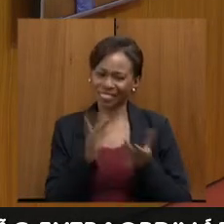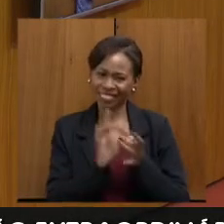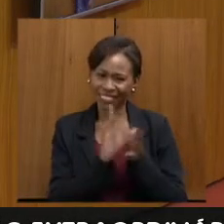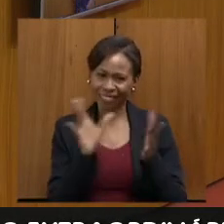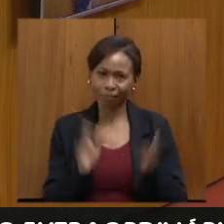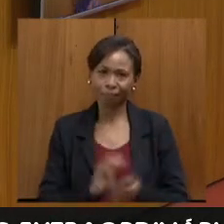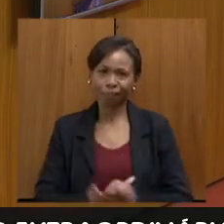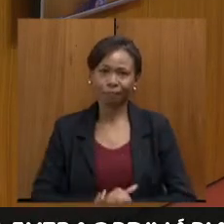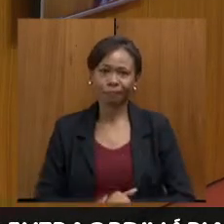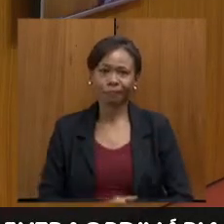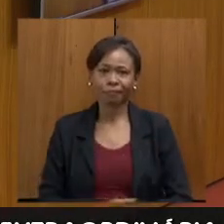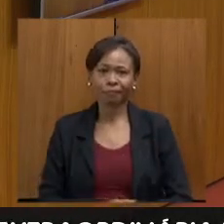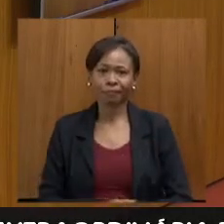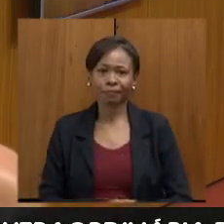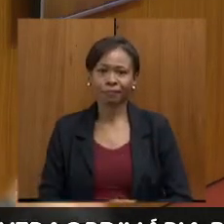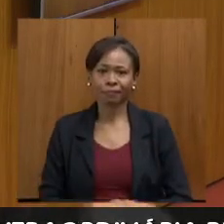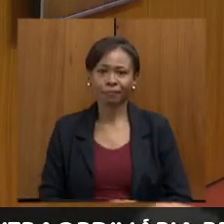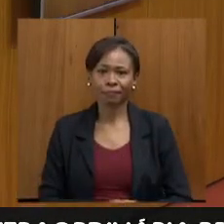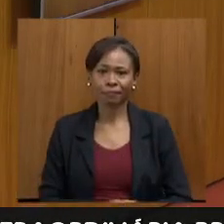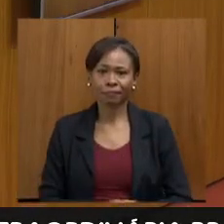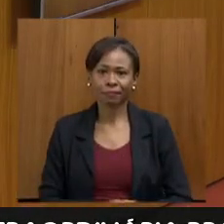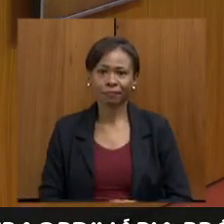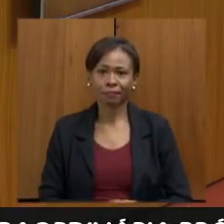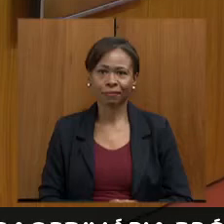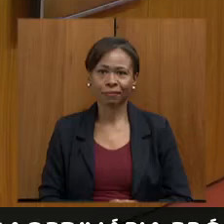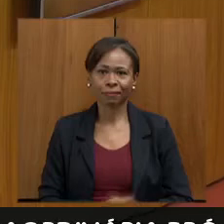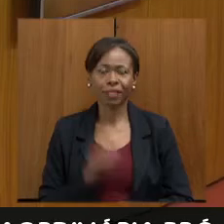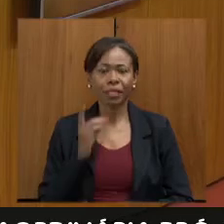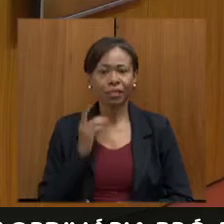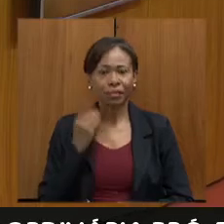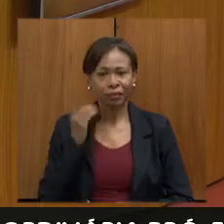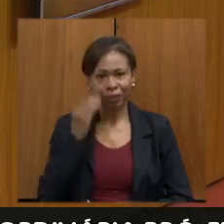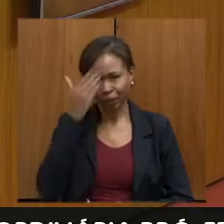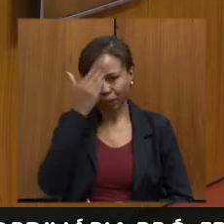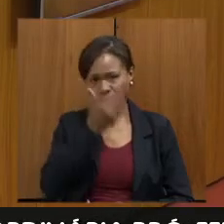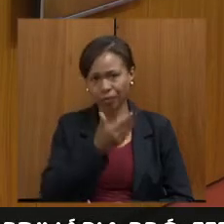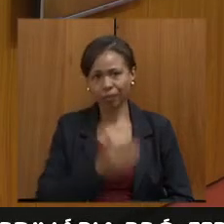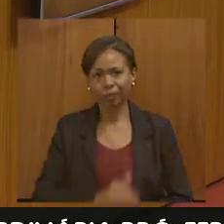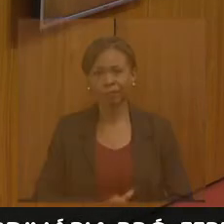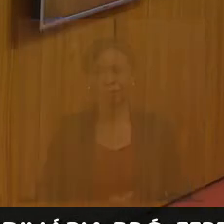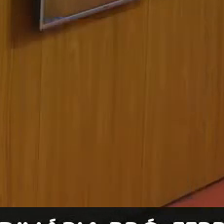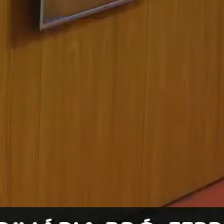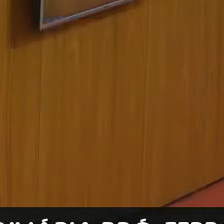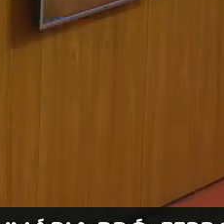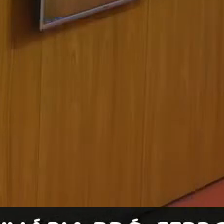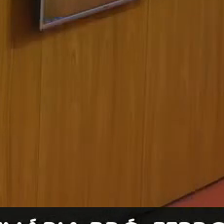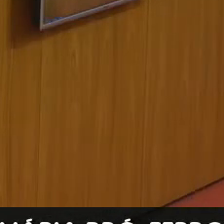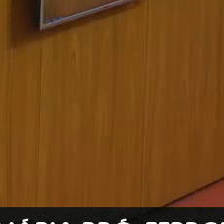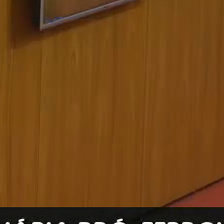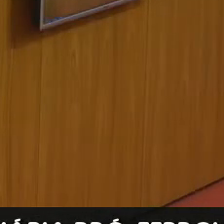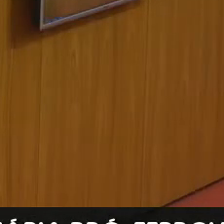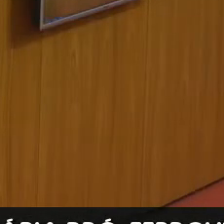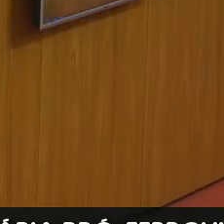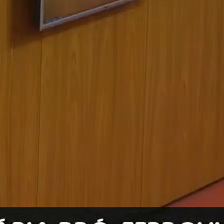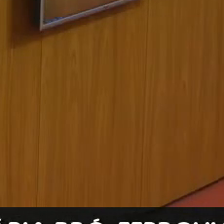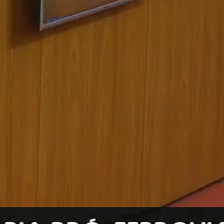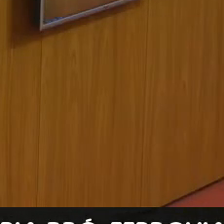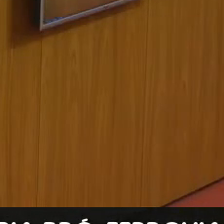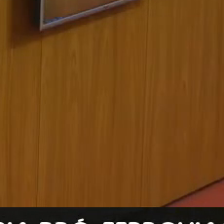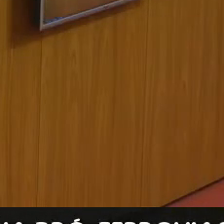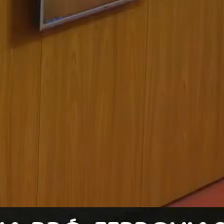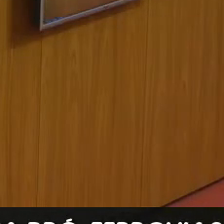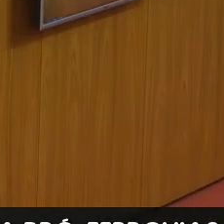palavra Obrigado de bom e muito obrigado também por por nos ensinar tanto